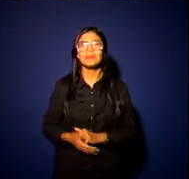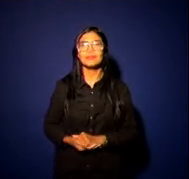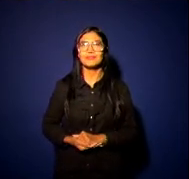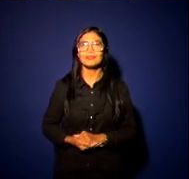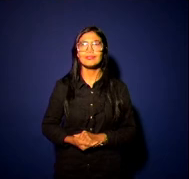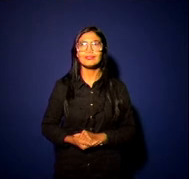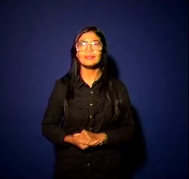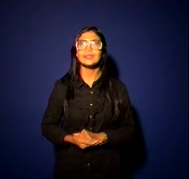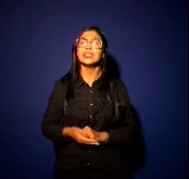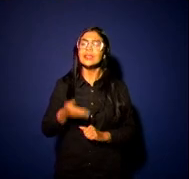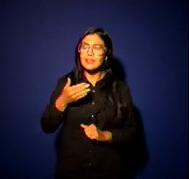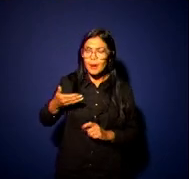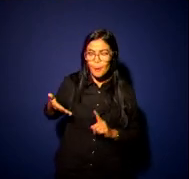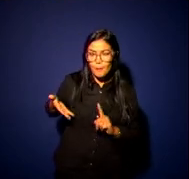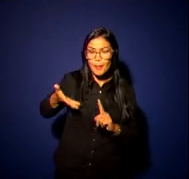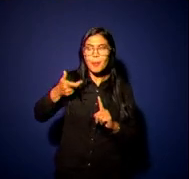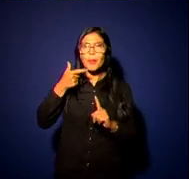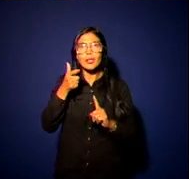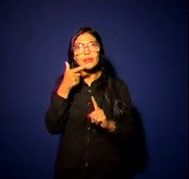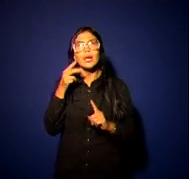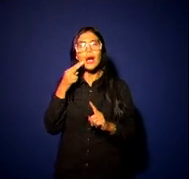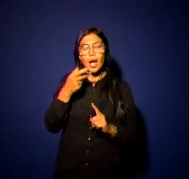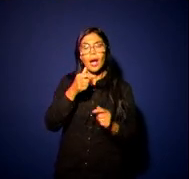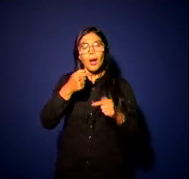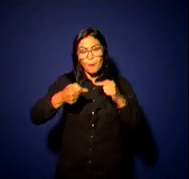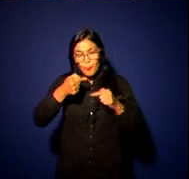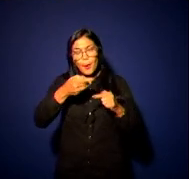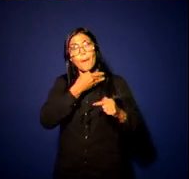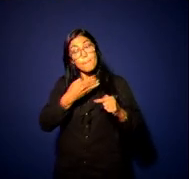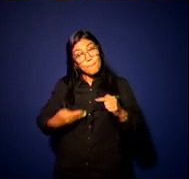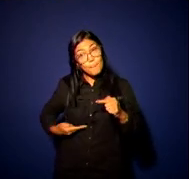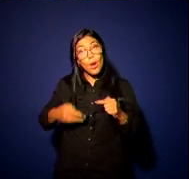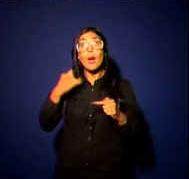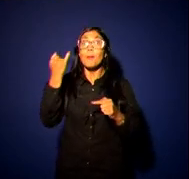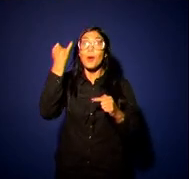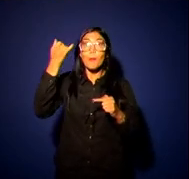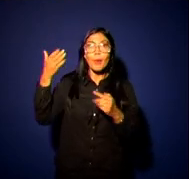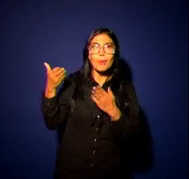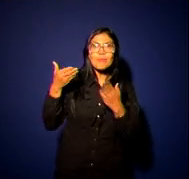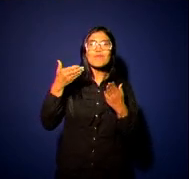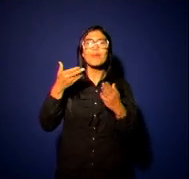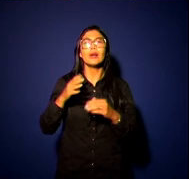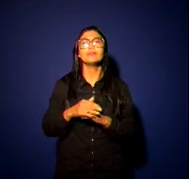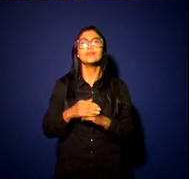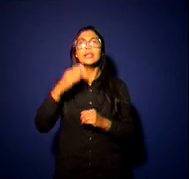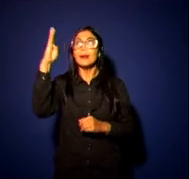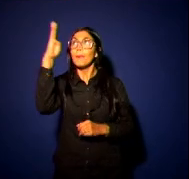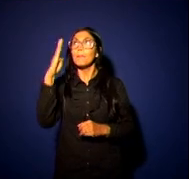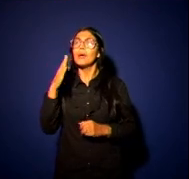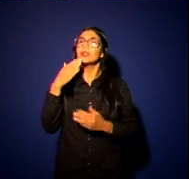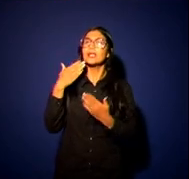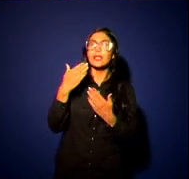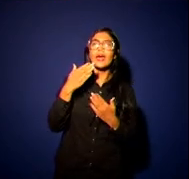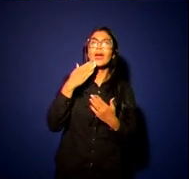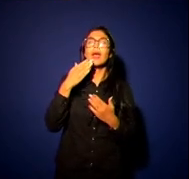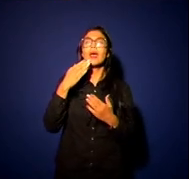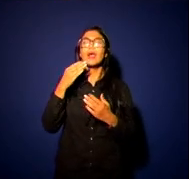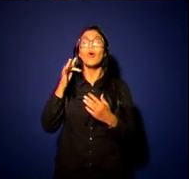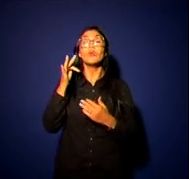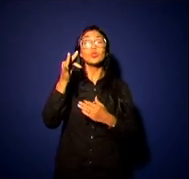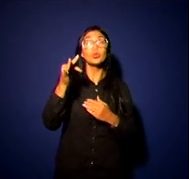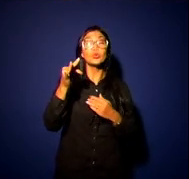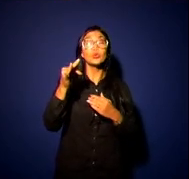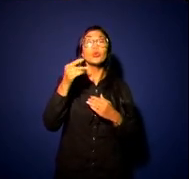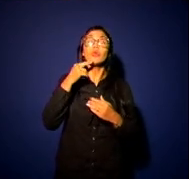se predispõe a dar cumprimento a políticas públicas importantes do nosso país no objetivo maior que a ver o nosso país se